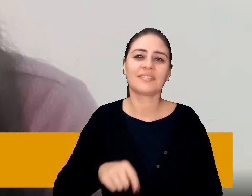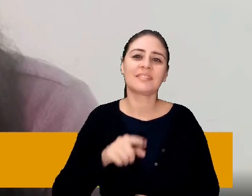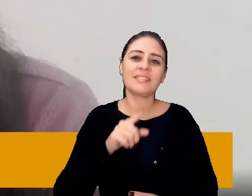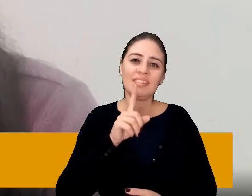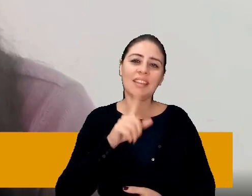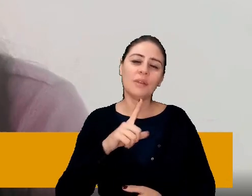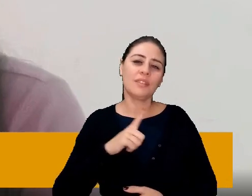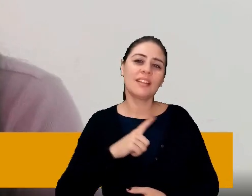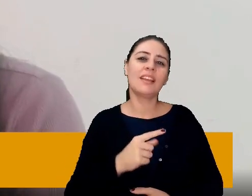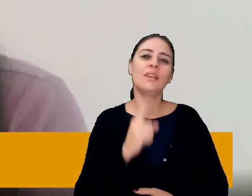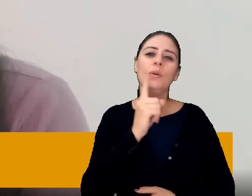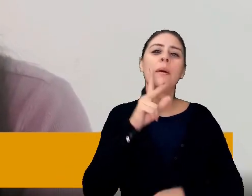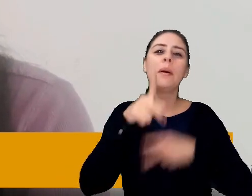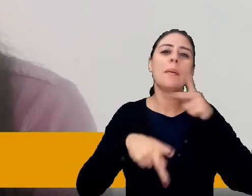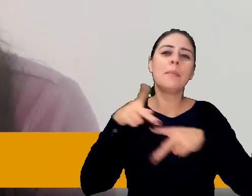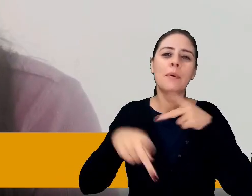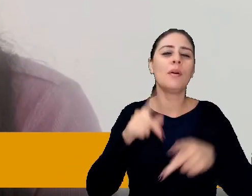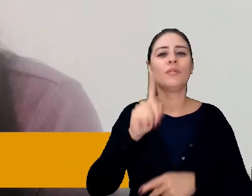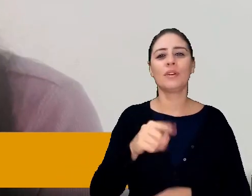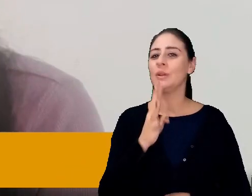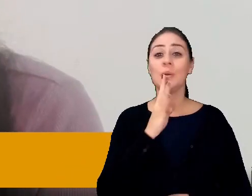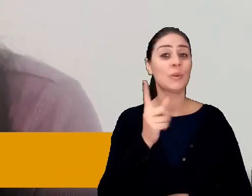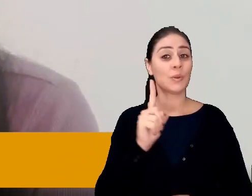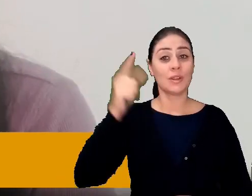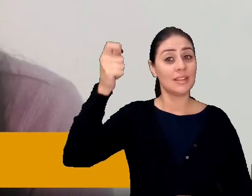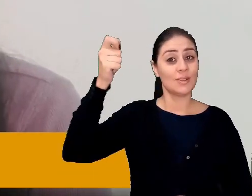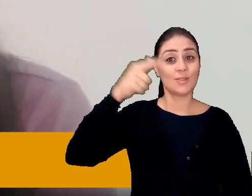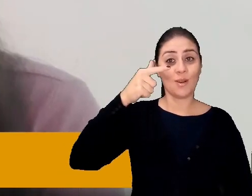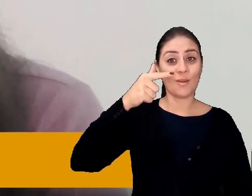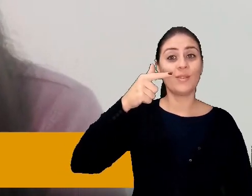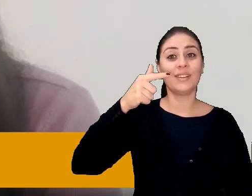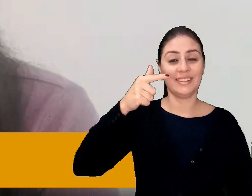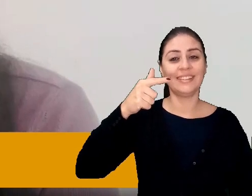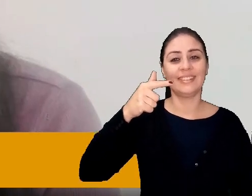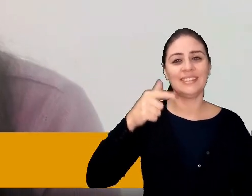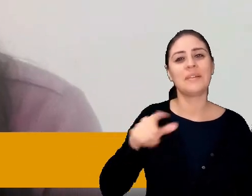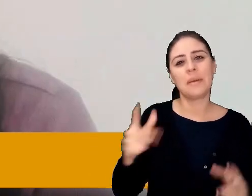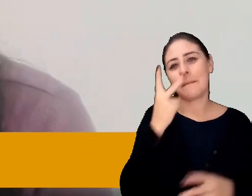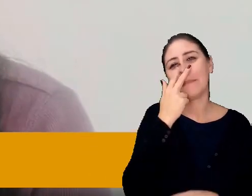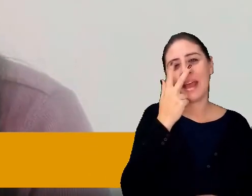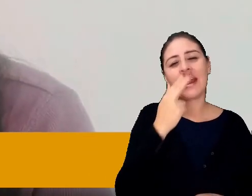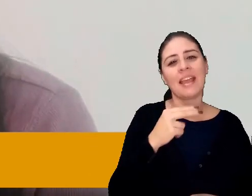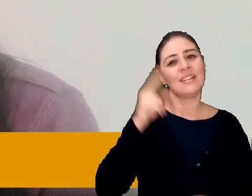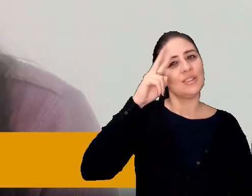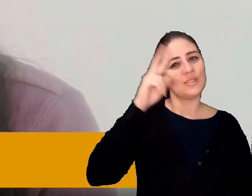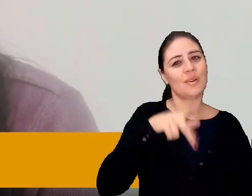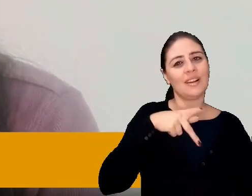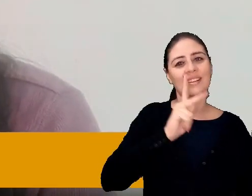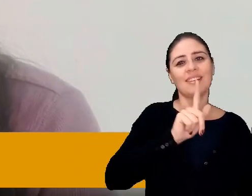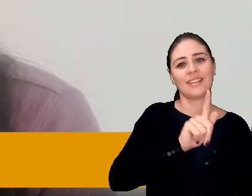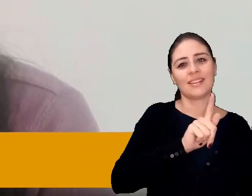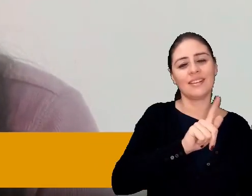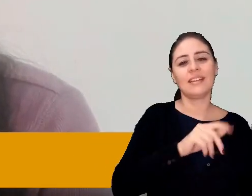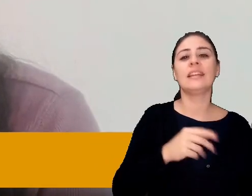etnia Laclanó. Laclanó é o povo que não conhecia o sol. Então é muito parecido com a história do Caingangue, né? Então o